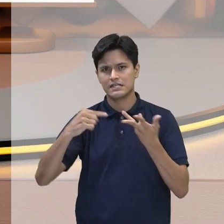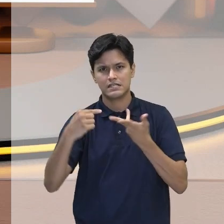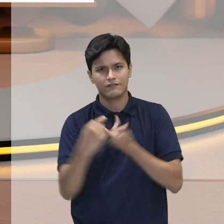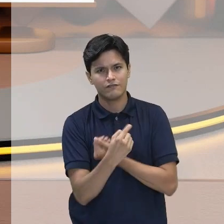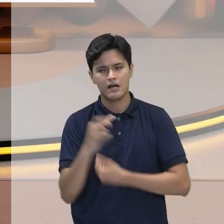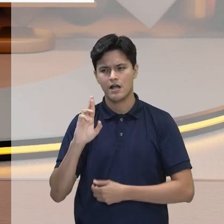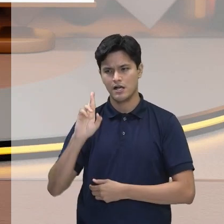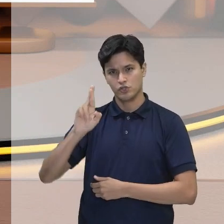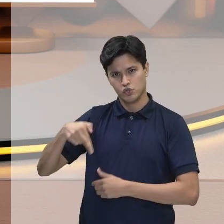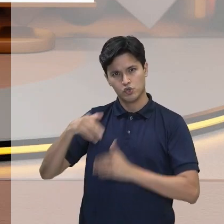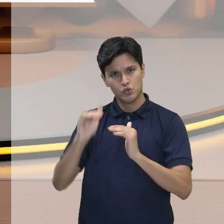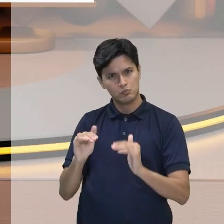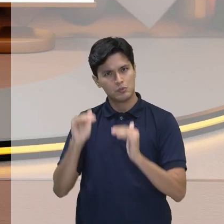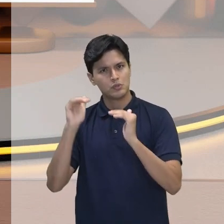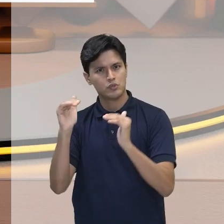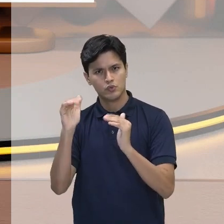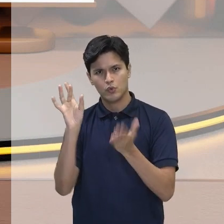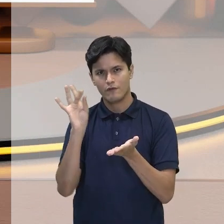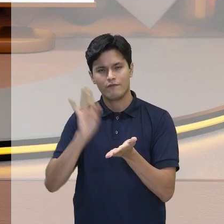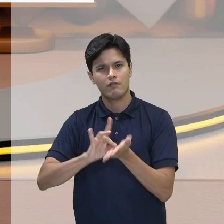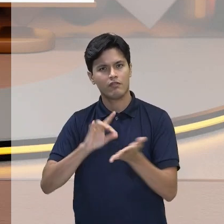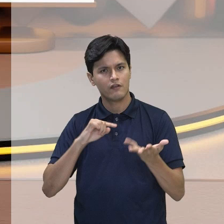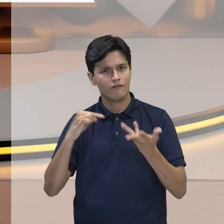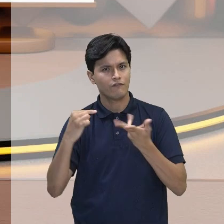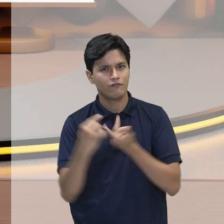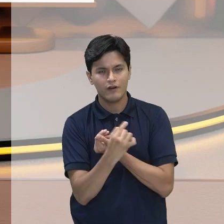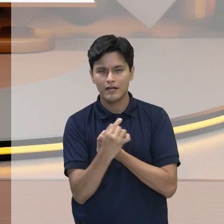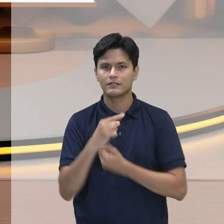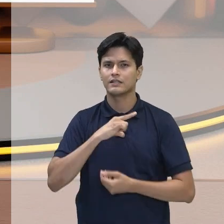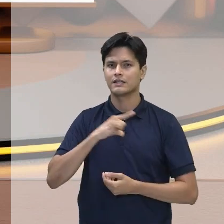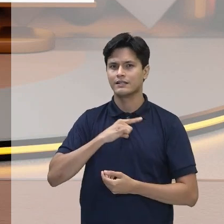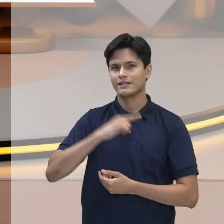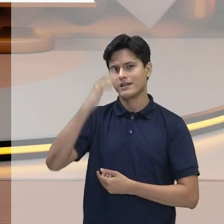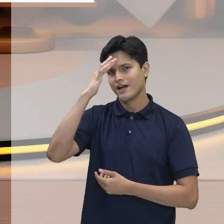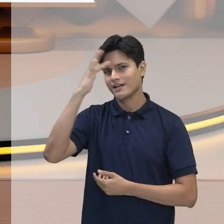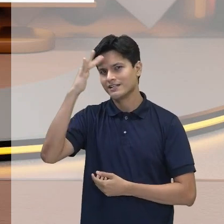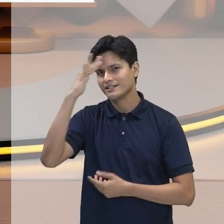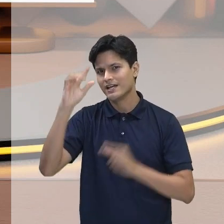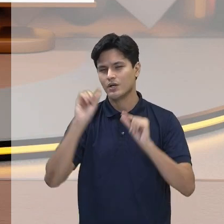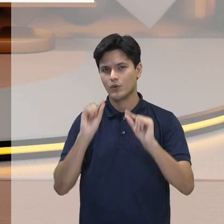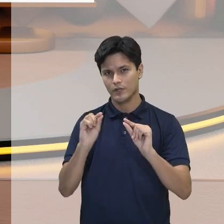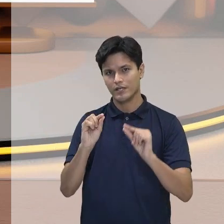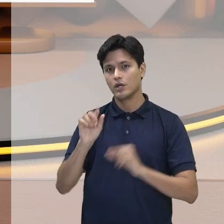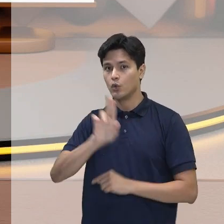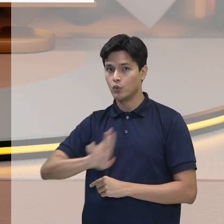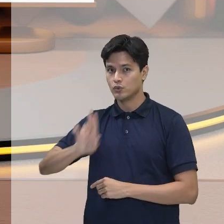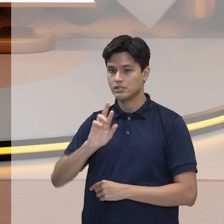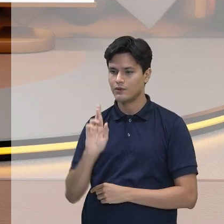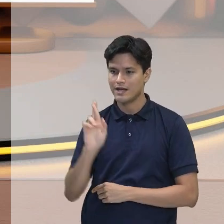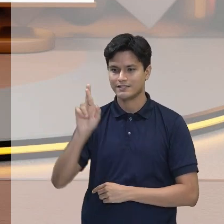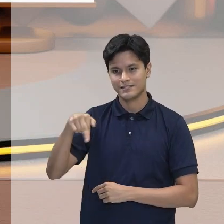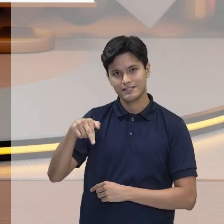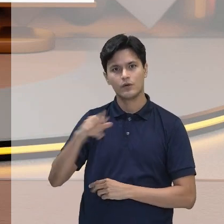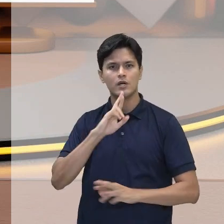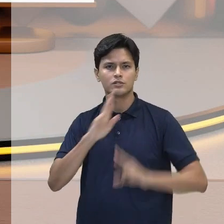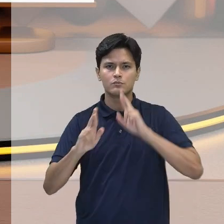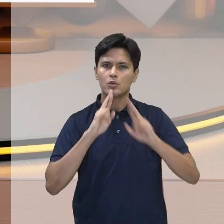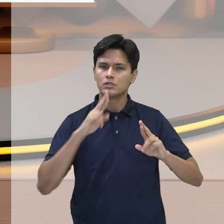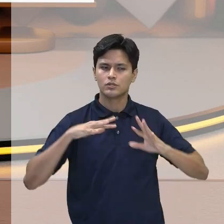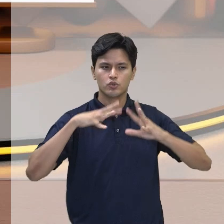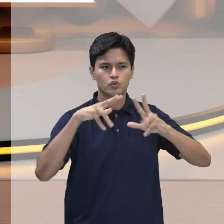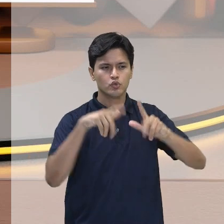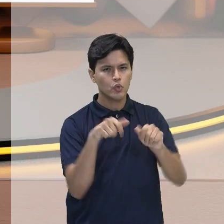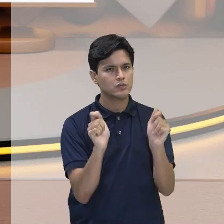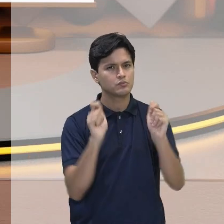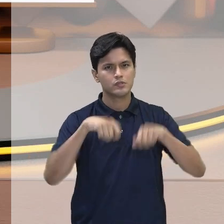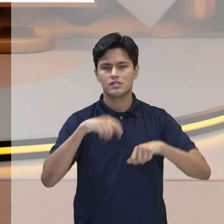aconteciam aí. Aquela ideia de que através da razão eu posso chegar e dar todas as respostas possíveis. A ciência vai surgindo